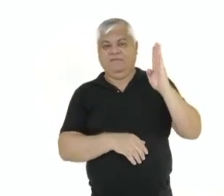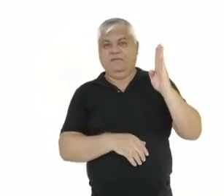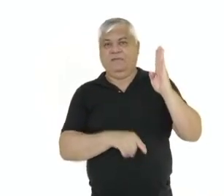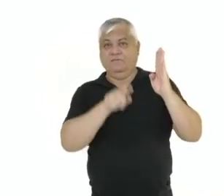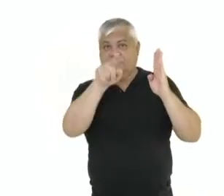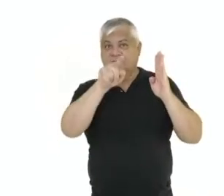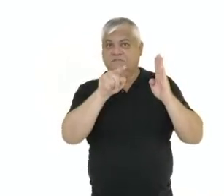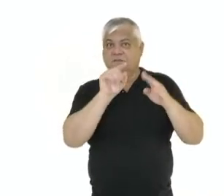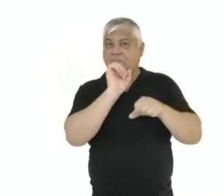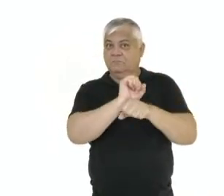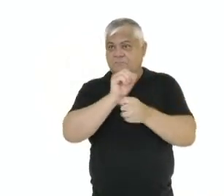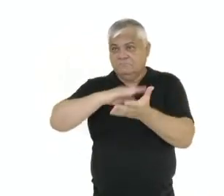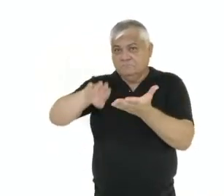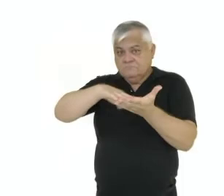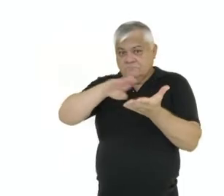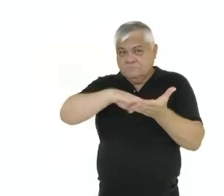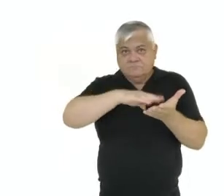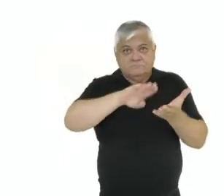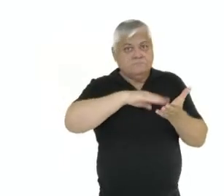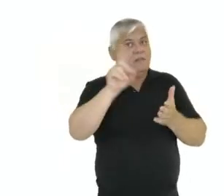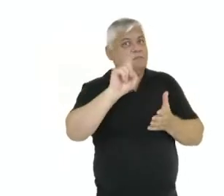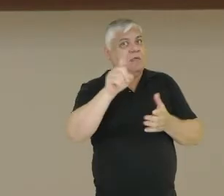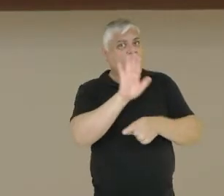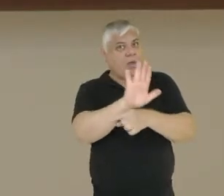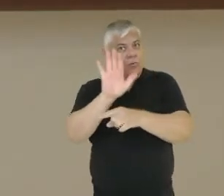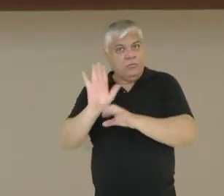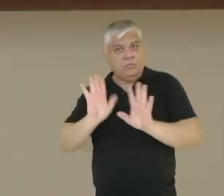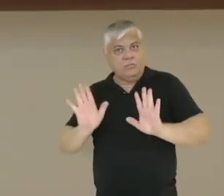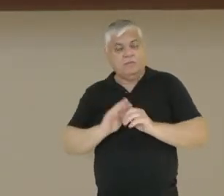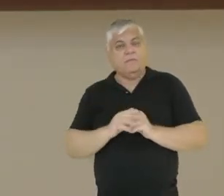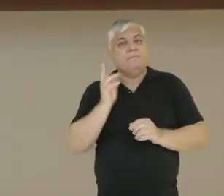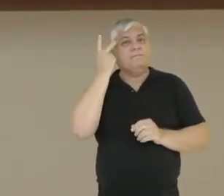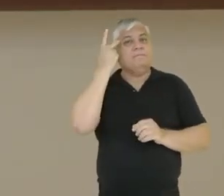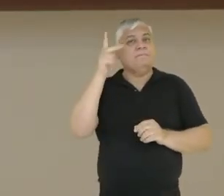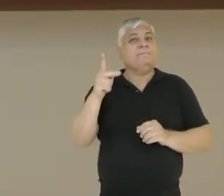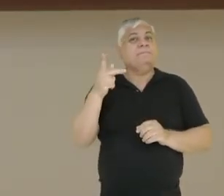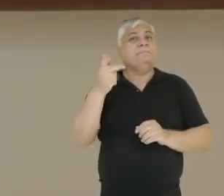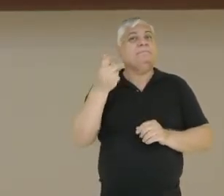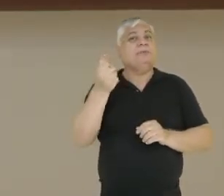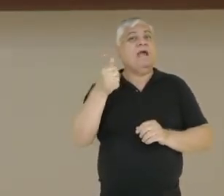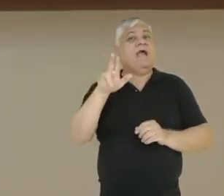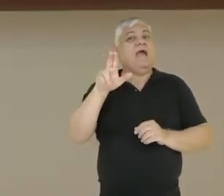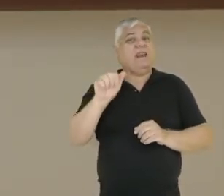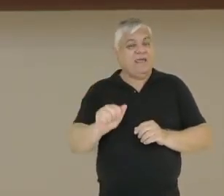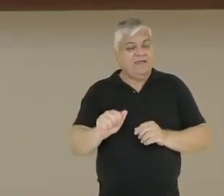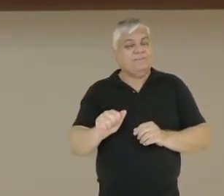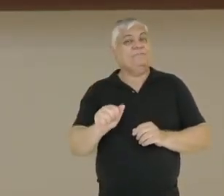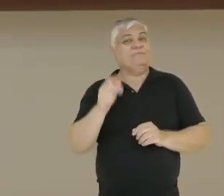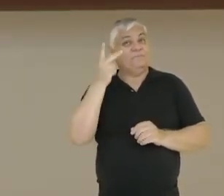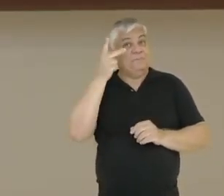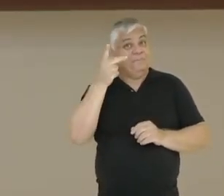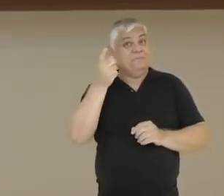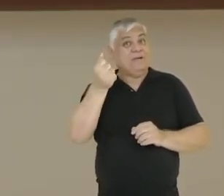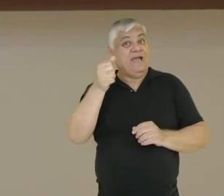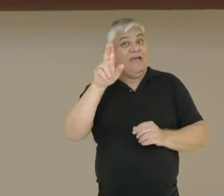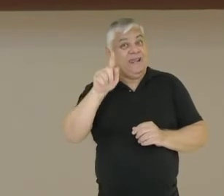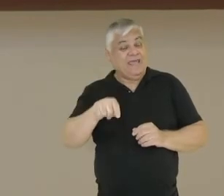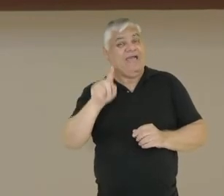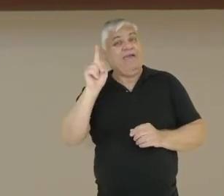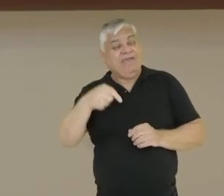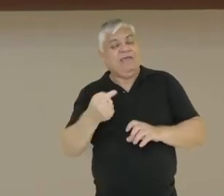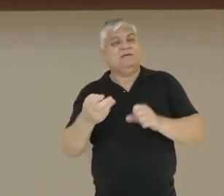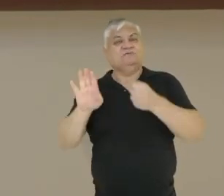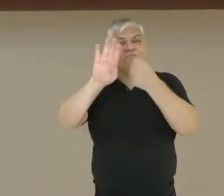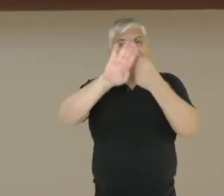para a disseminação de notícias falsas. Quem contribui, contribui para. Oração subordinada,